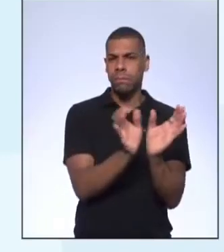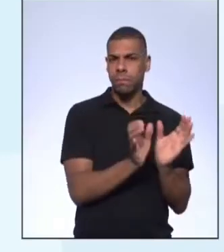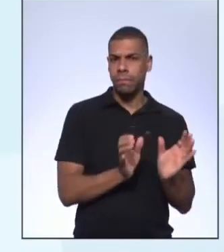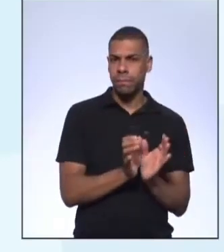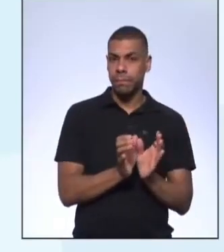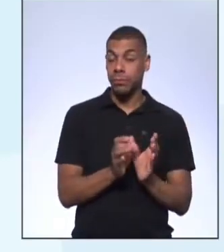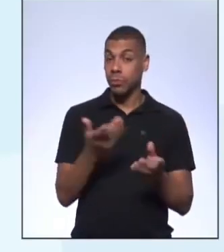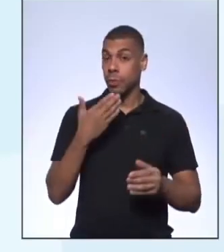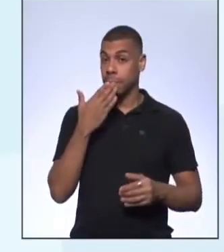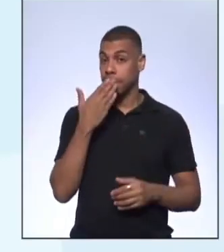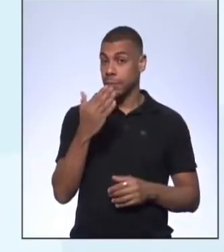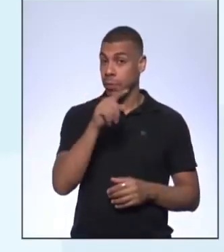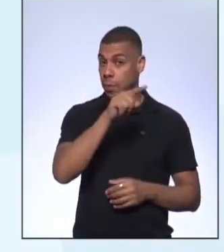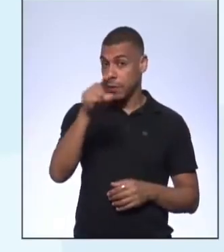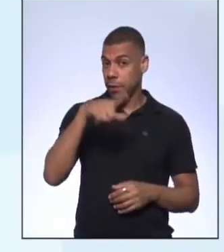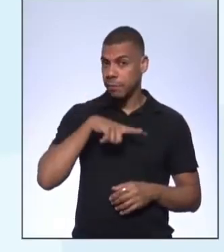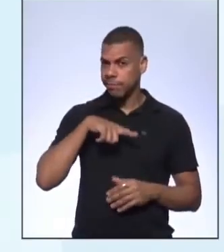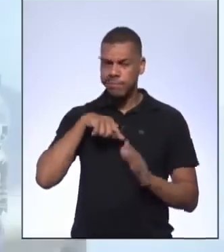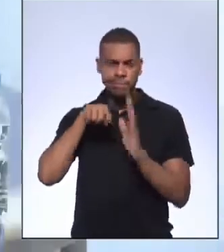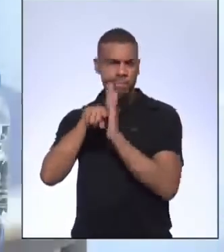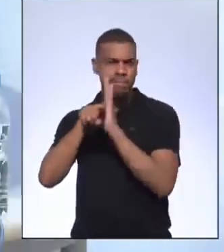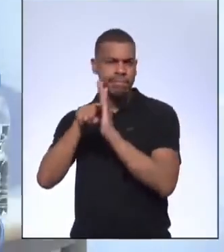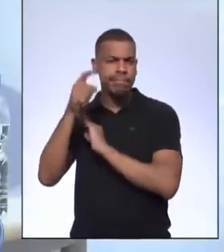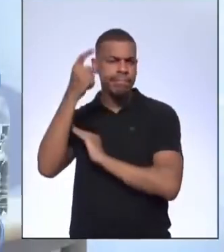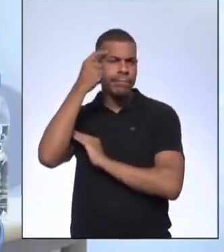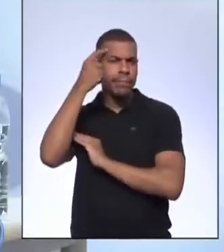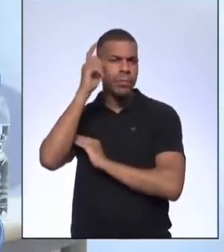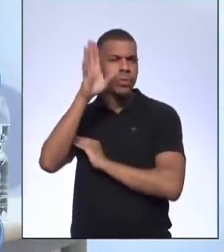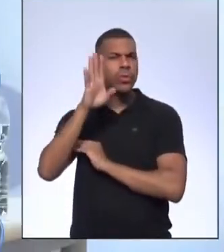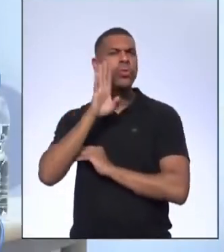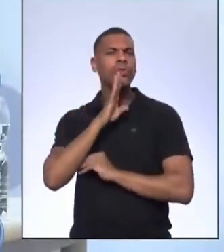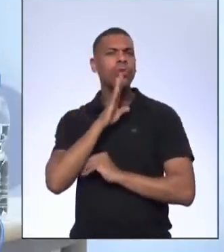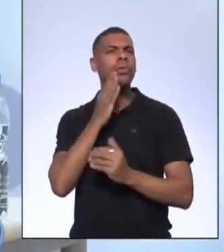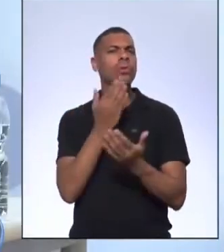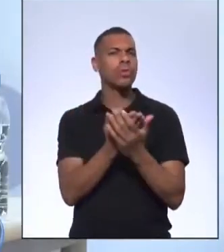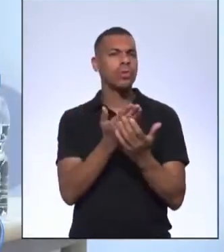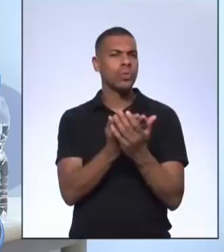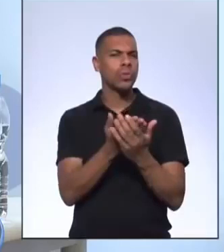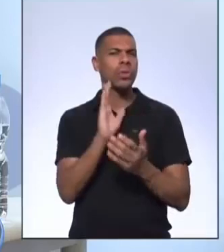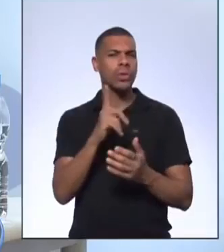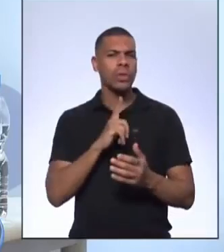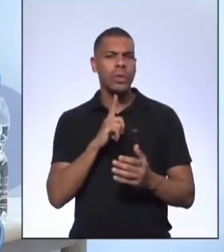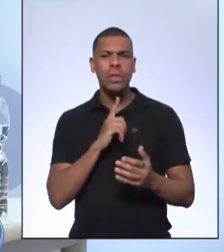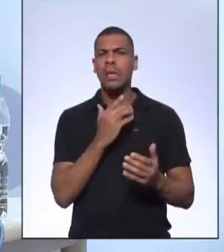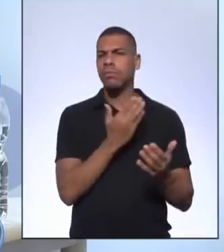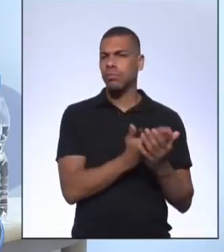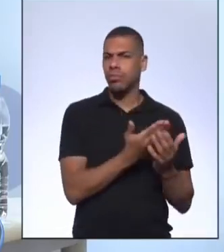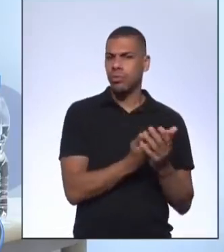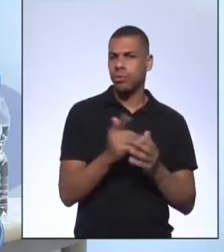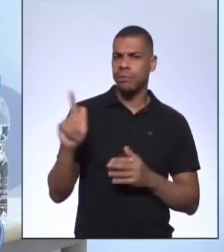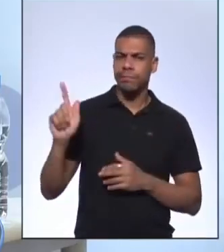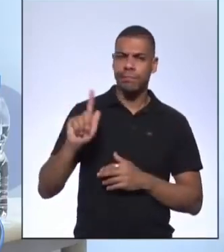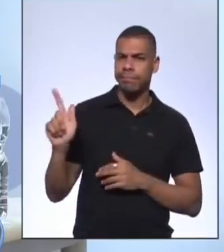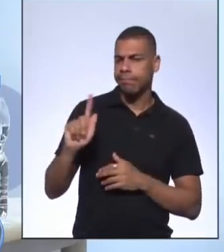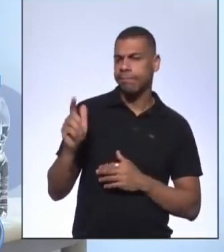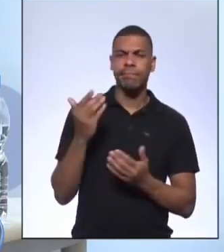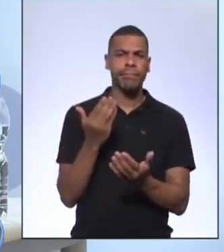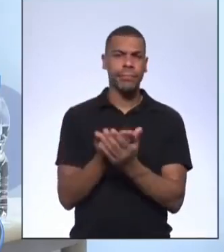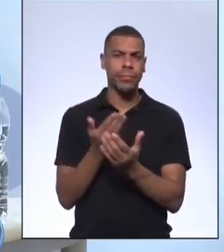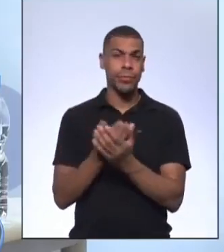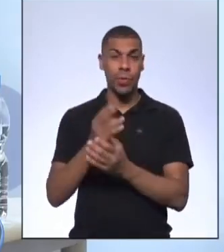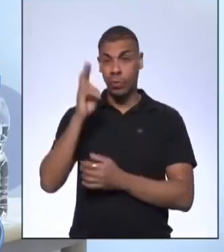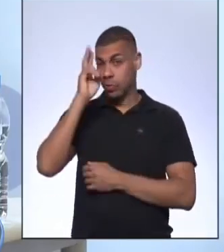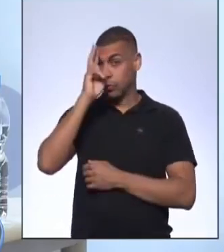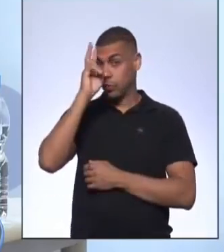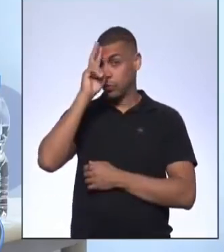nossa recomendação é que você procure pensar no que você já estudou nas aulas de geografia, nas aulas de